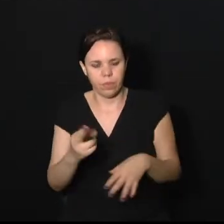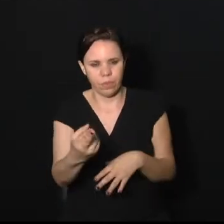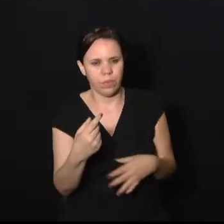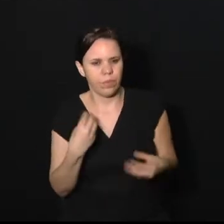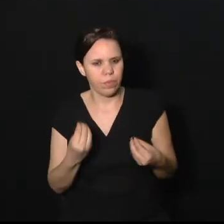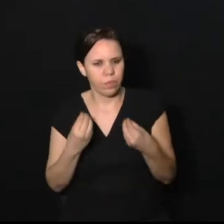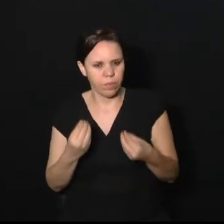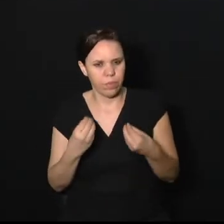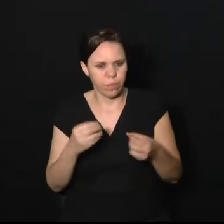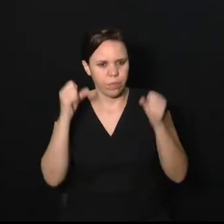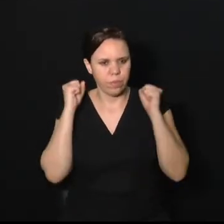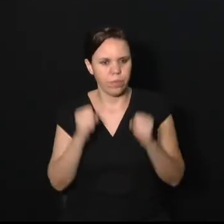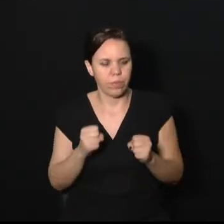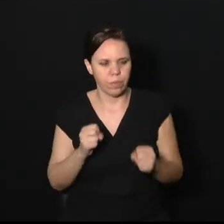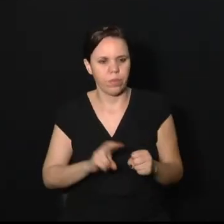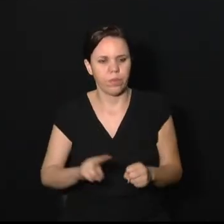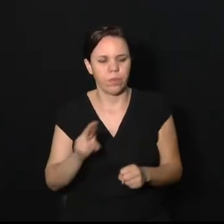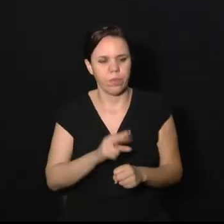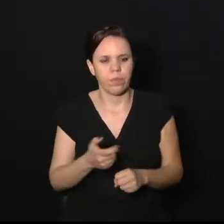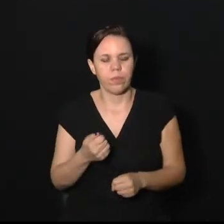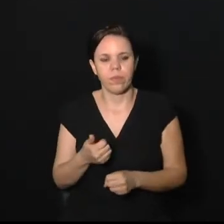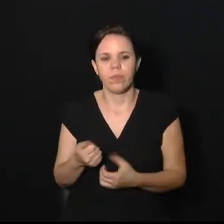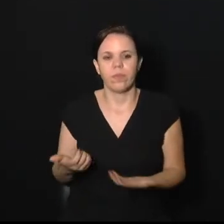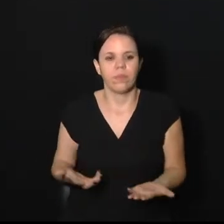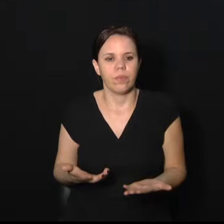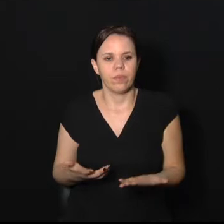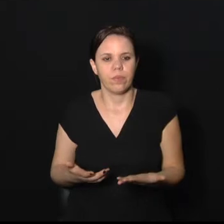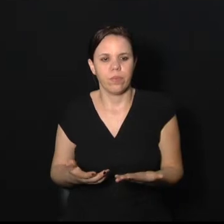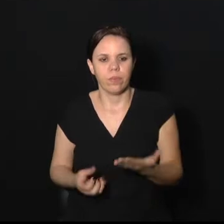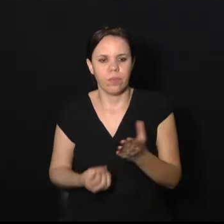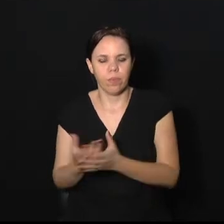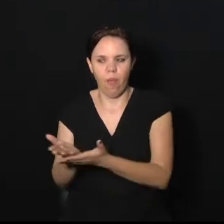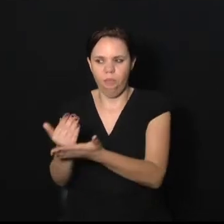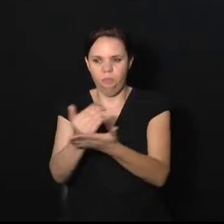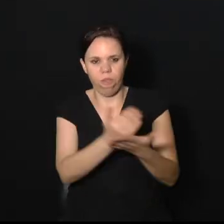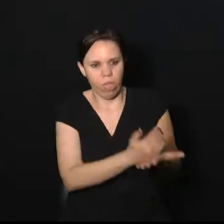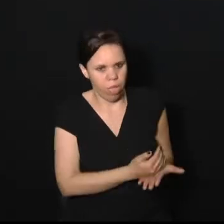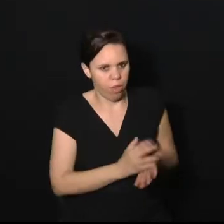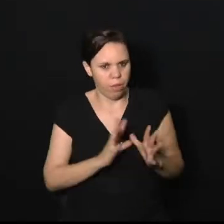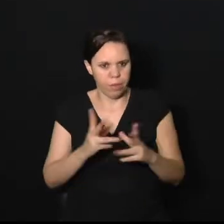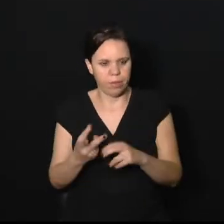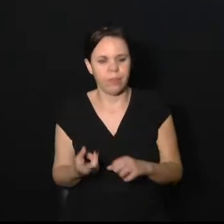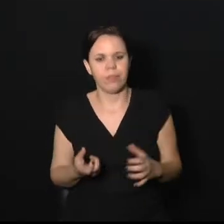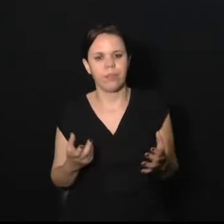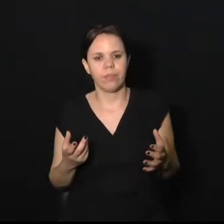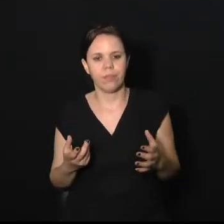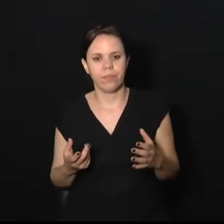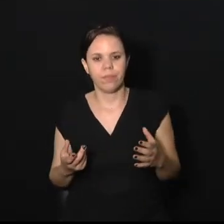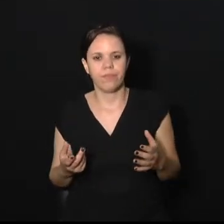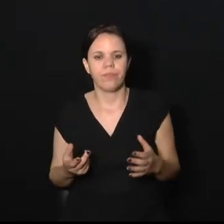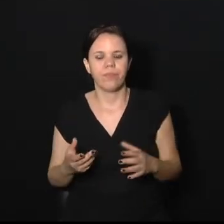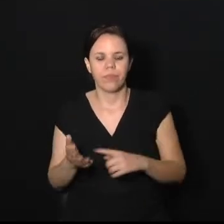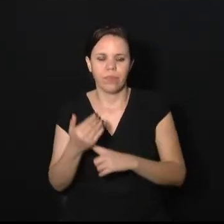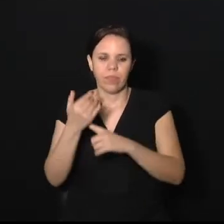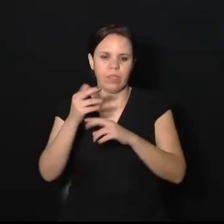que eu posso utilizar esses dados que são gerados por todos esses dispositivos, por câmeras de segurança, por sensores que a gente tem nas